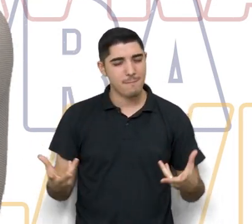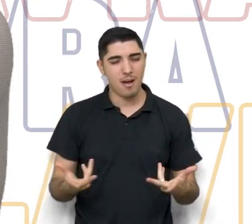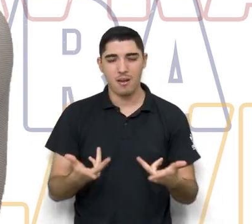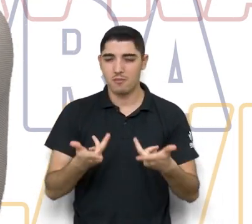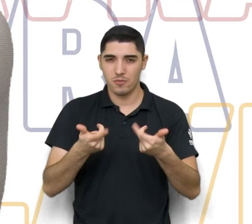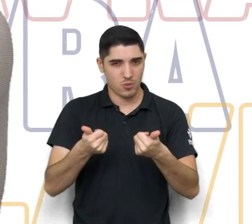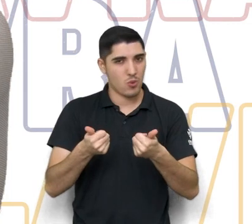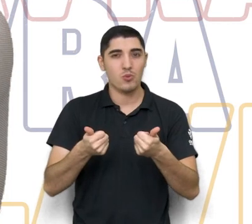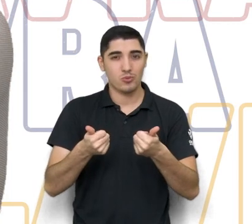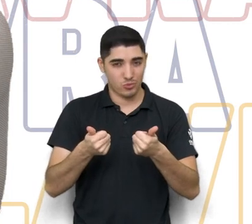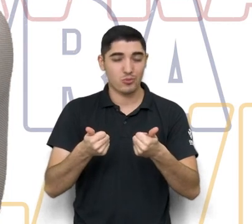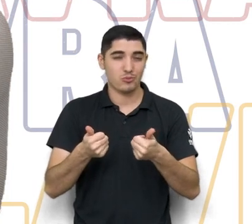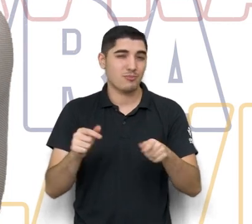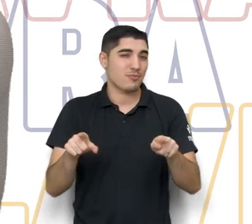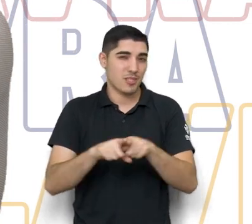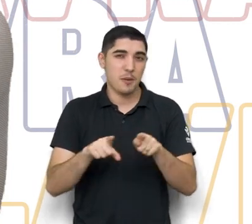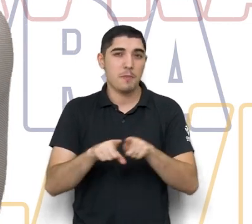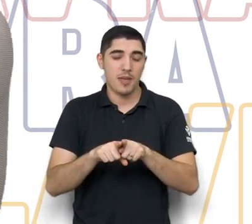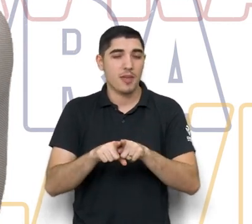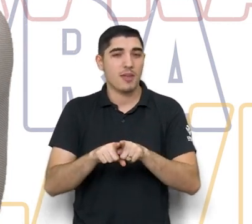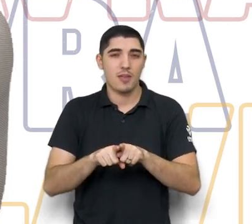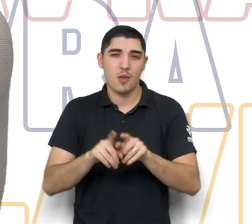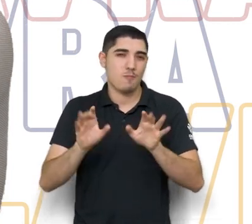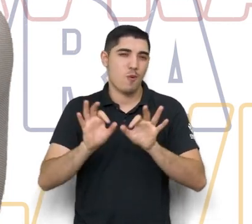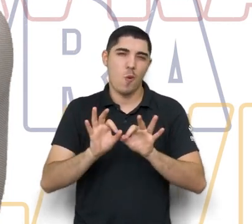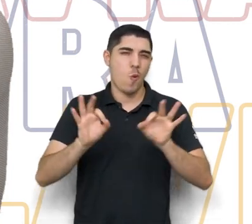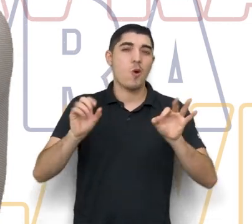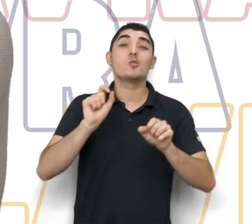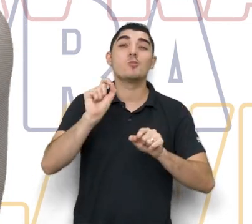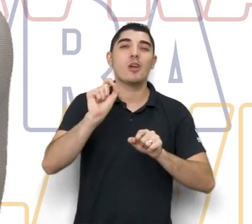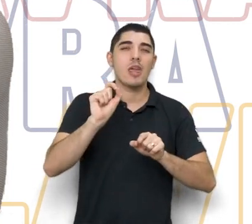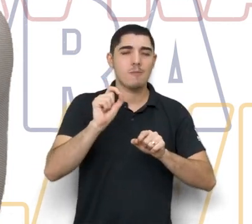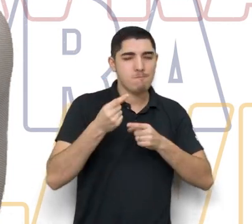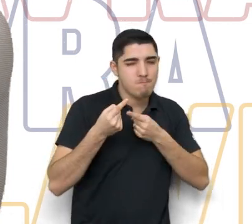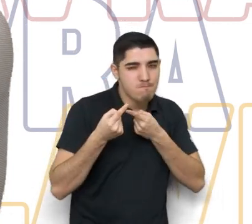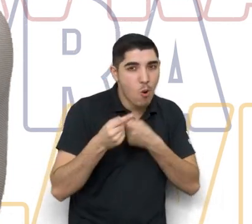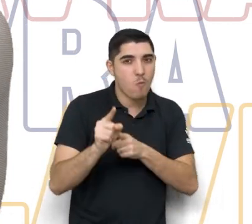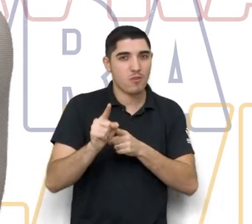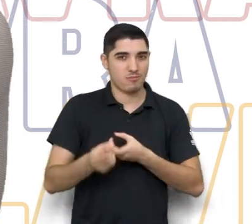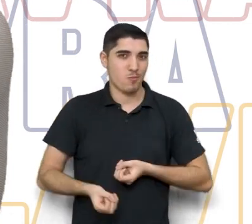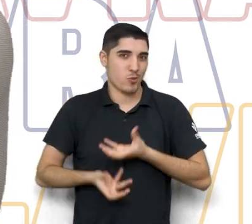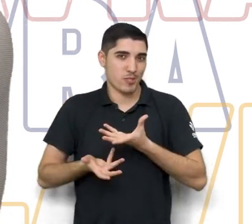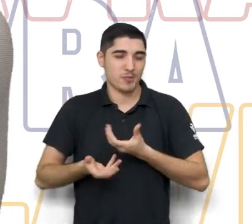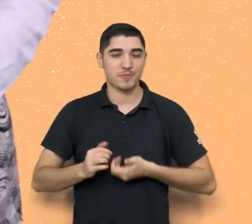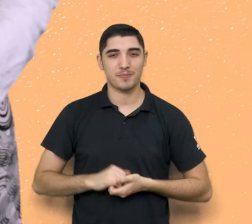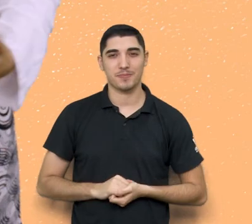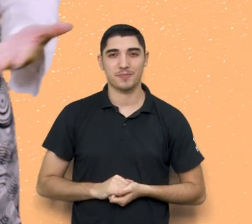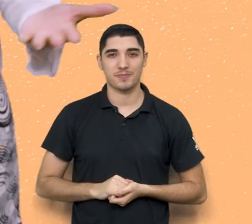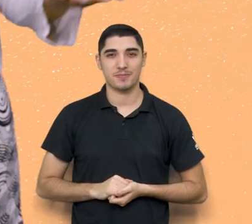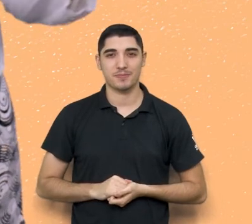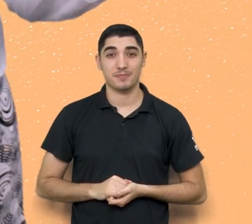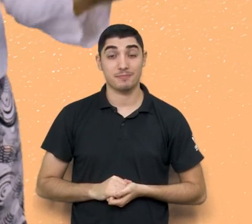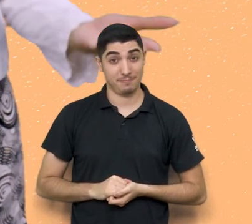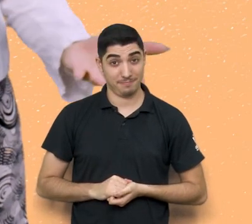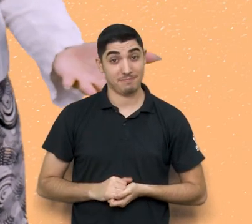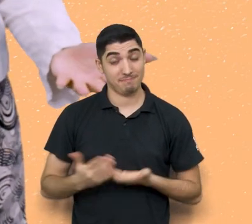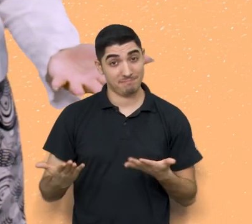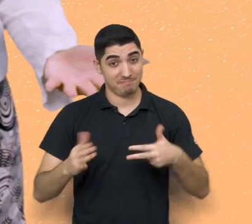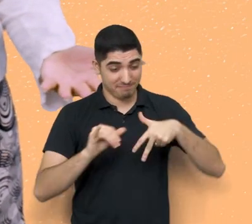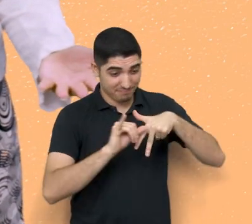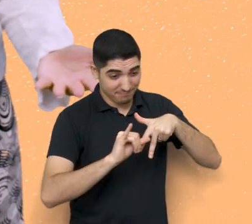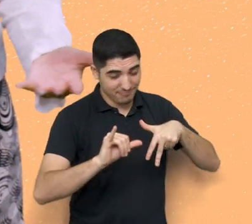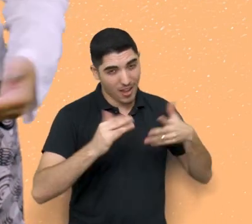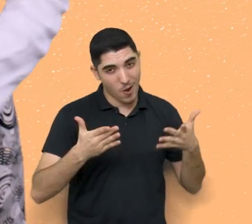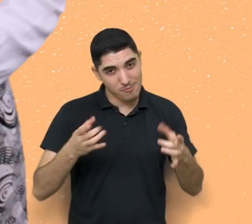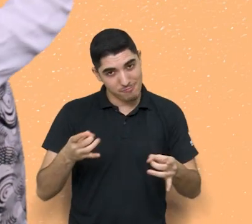fantástico e extremamente provocador da poesia. O Com a Palavra fica